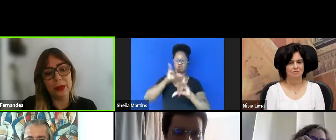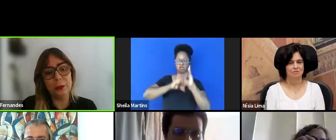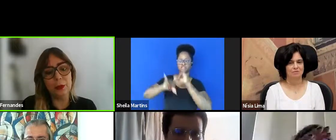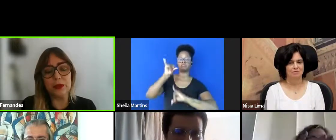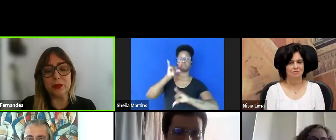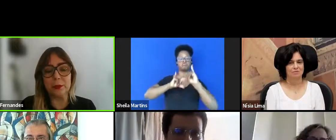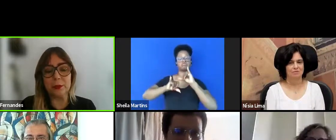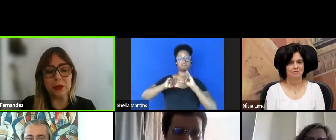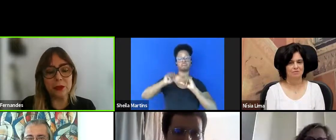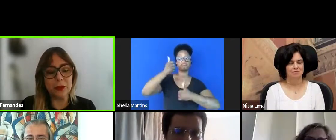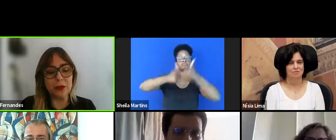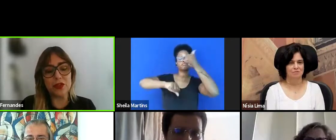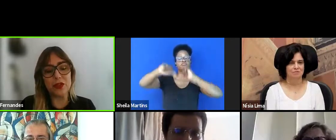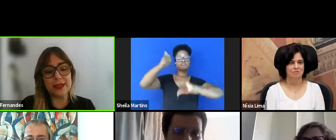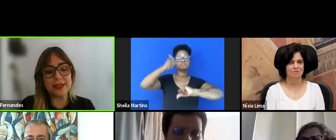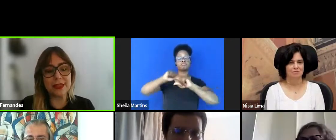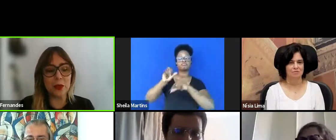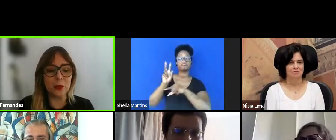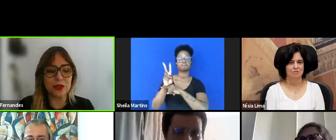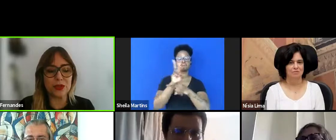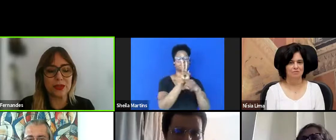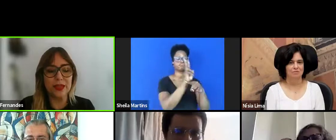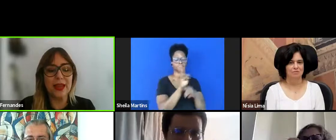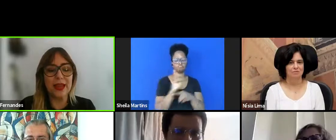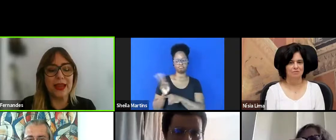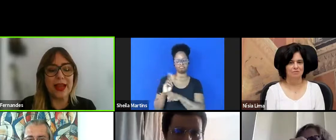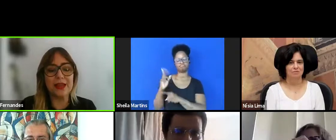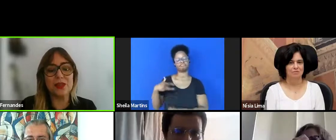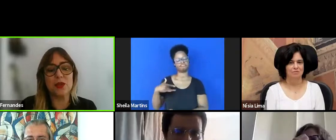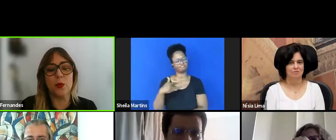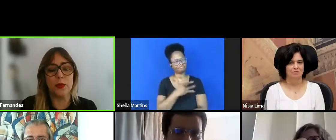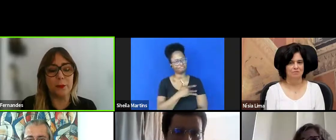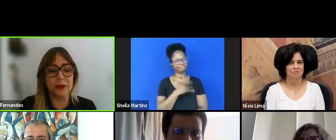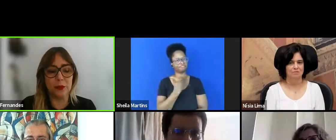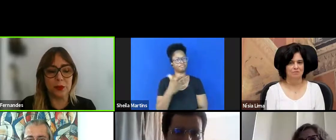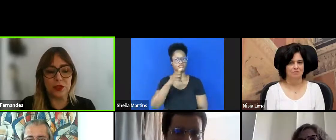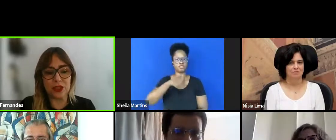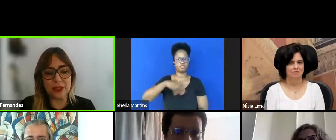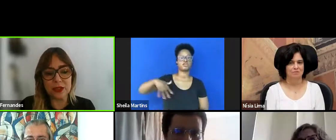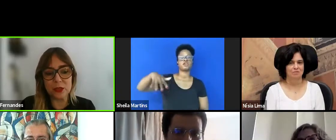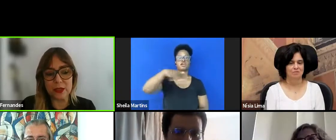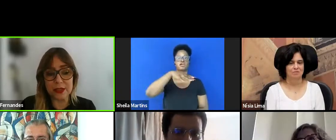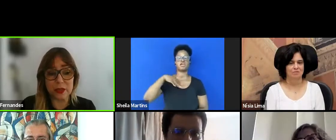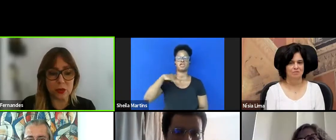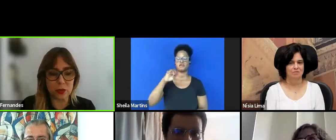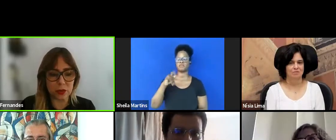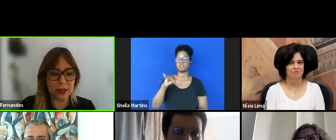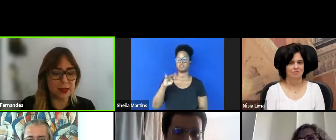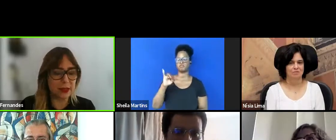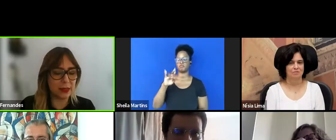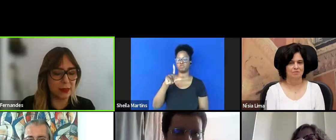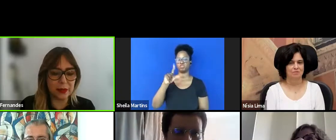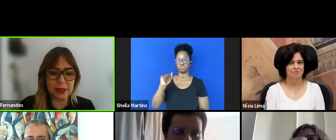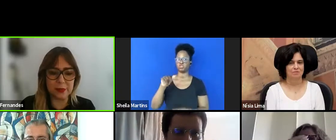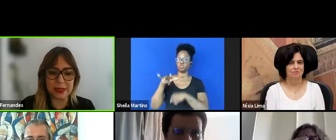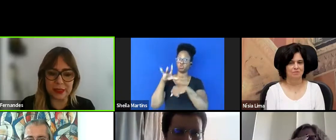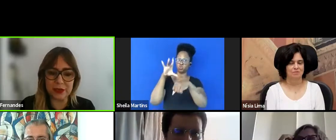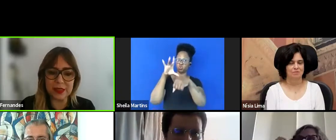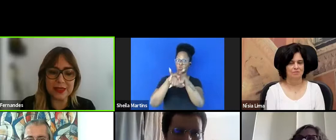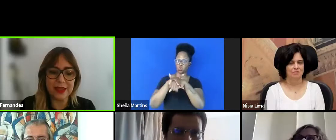Avaliação, Monitoramento e Vigilância em Saúde, em áreas como epidemiologia das doenças crônicas